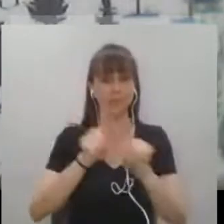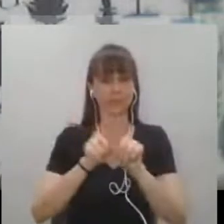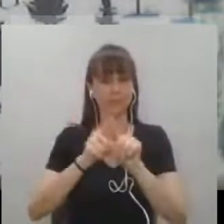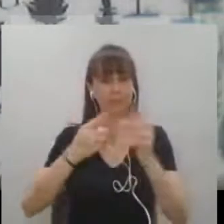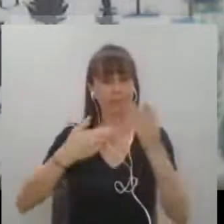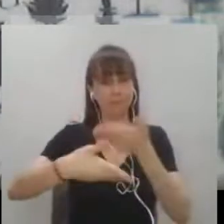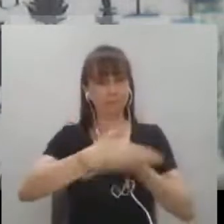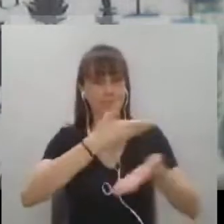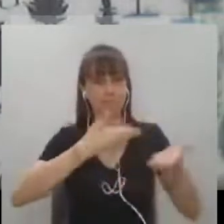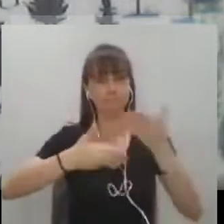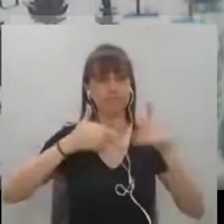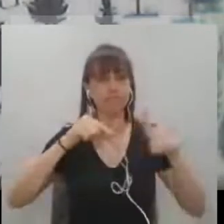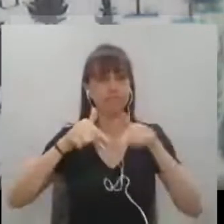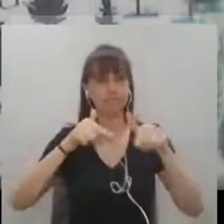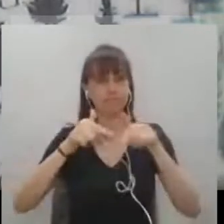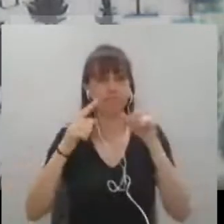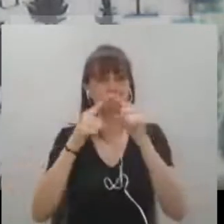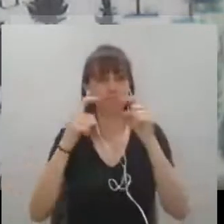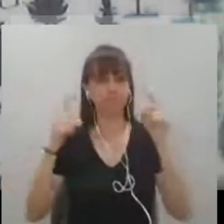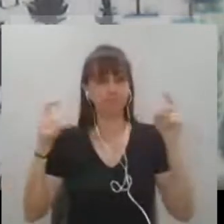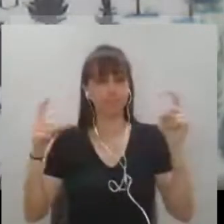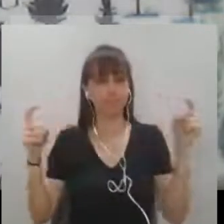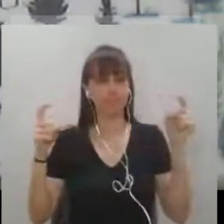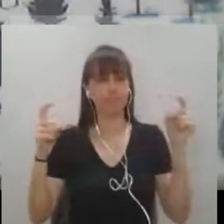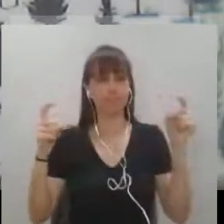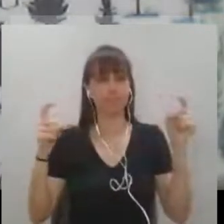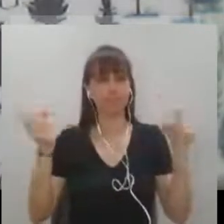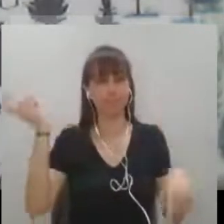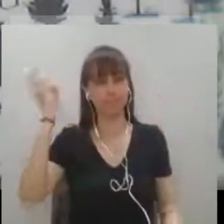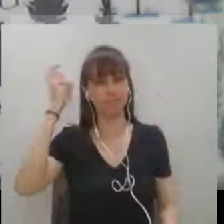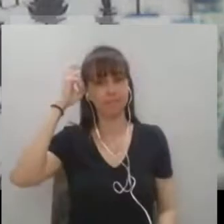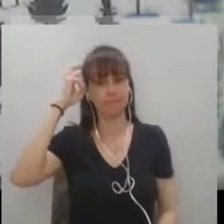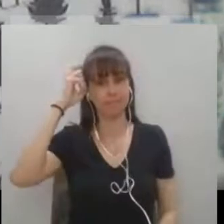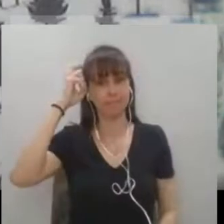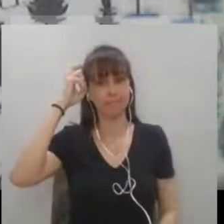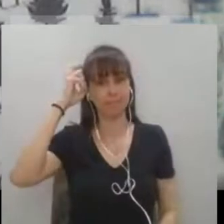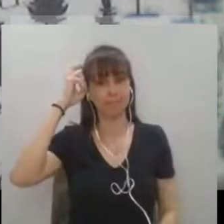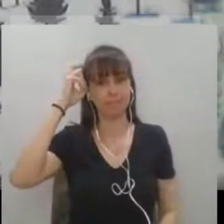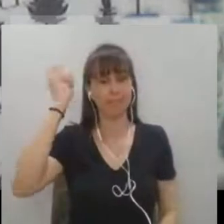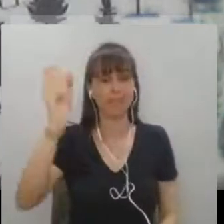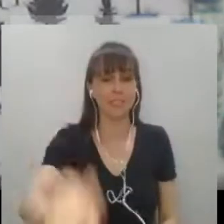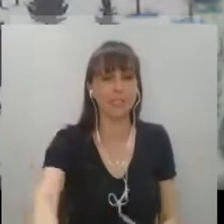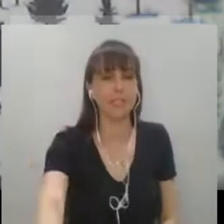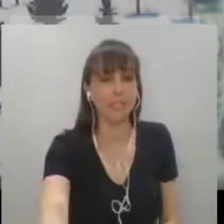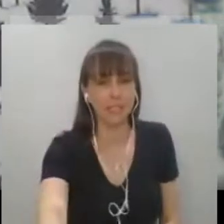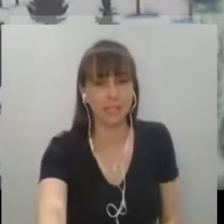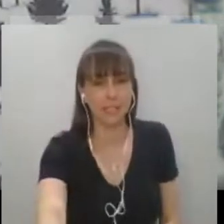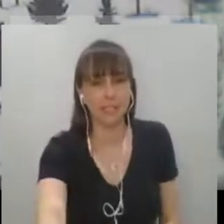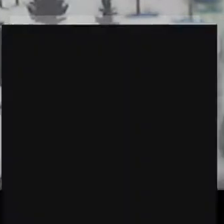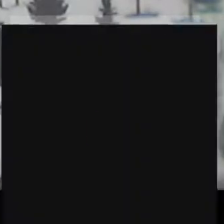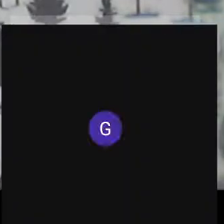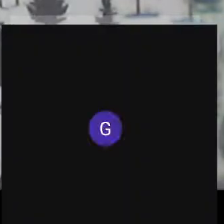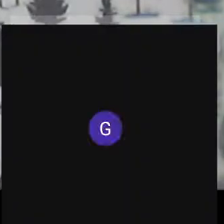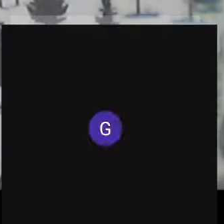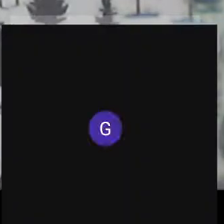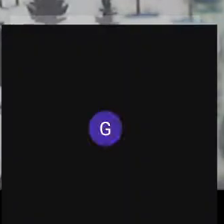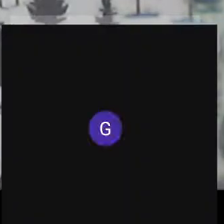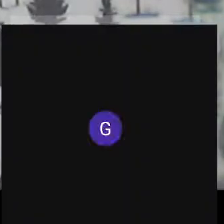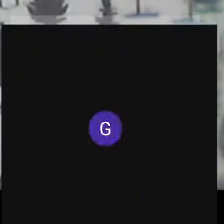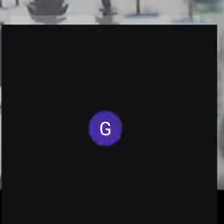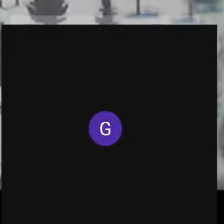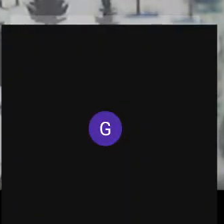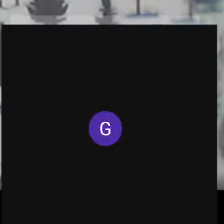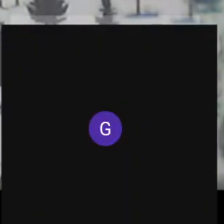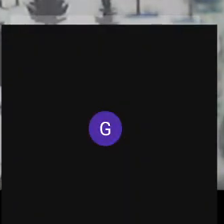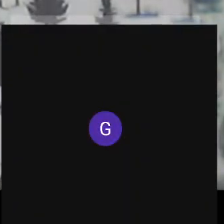trabalho, ciência, tecnologia e cultura, o trabalho como princípio educativo e o educando enquanto produtor do conhecimento